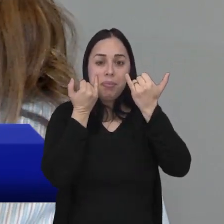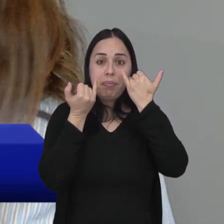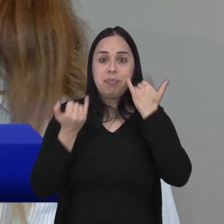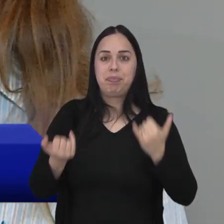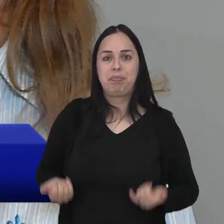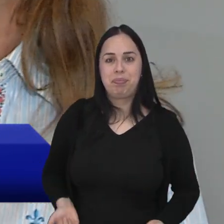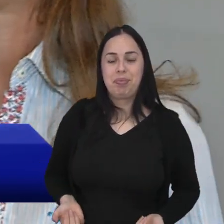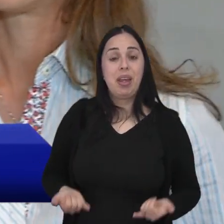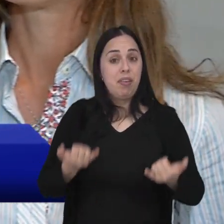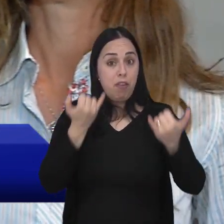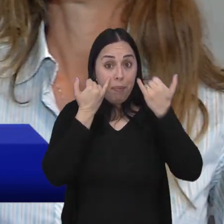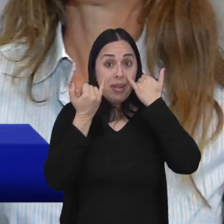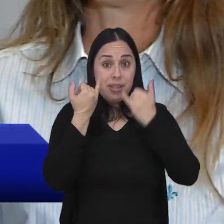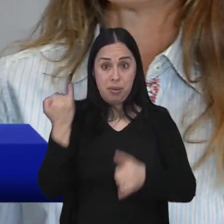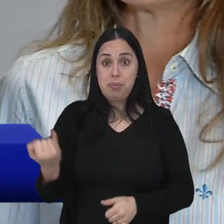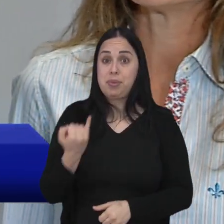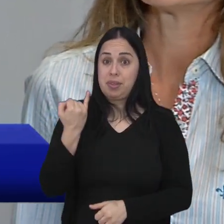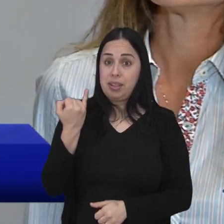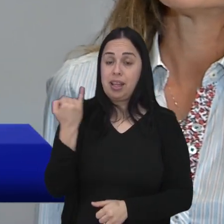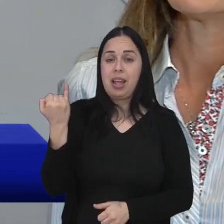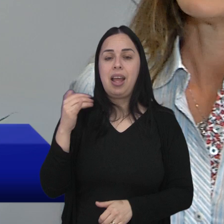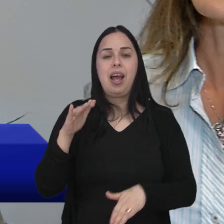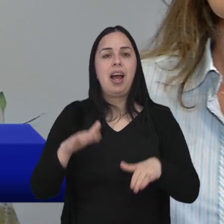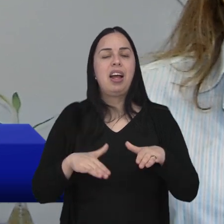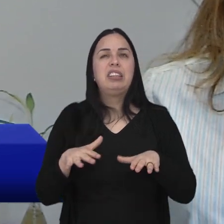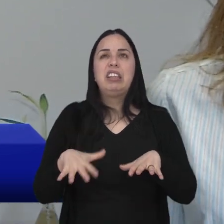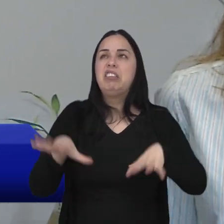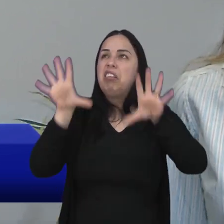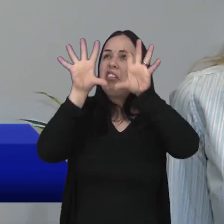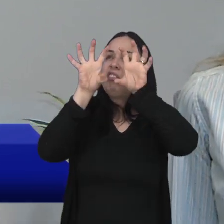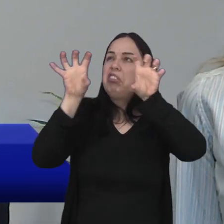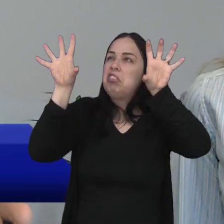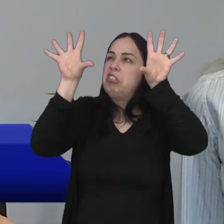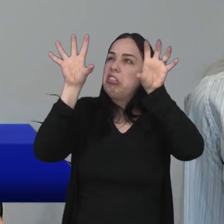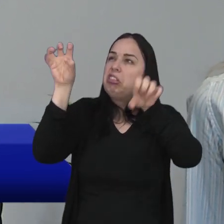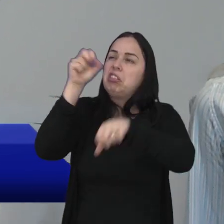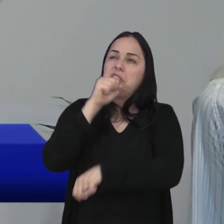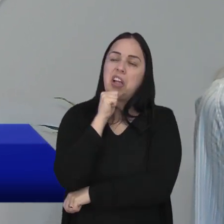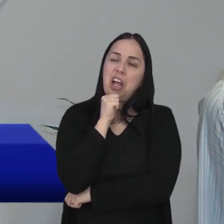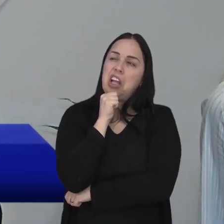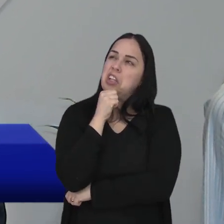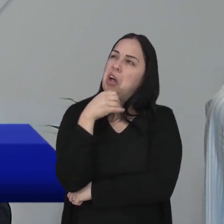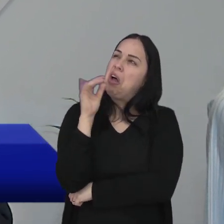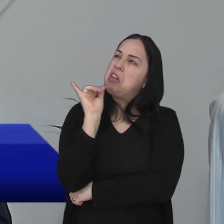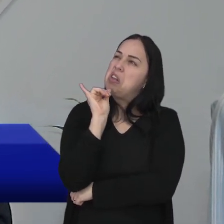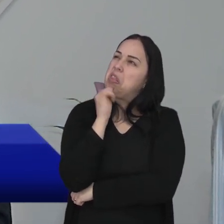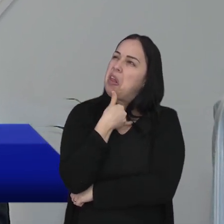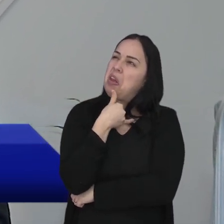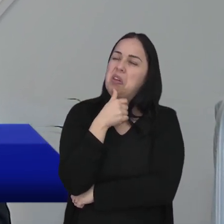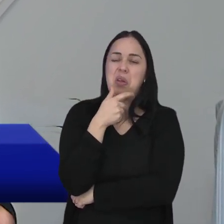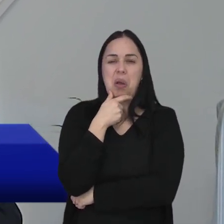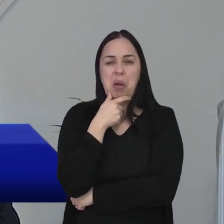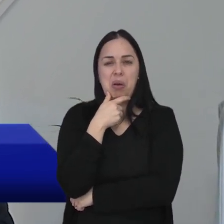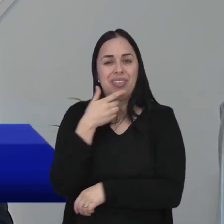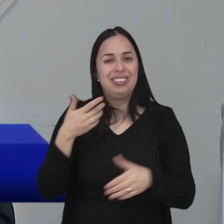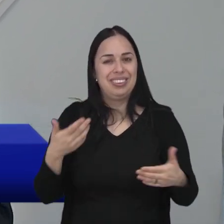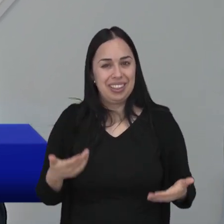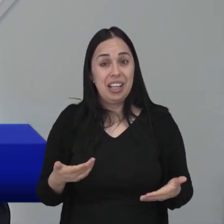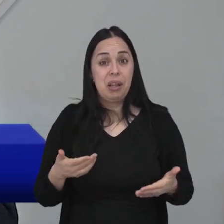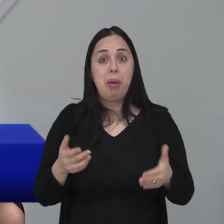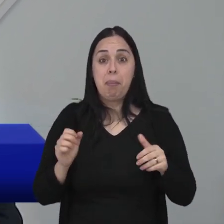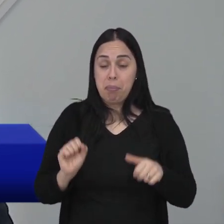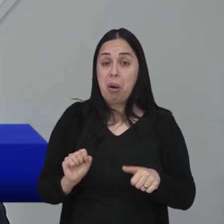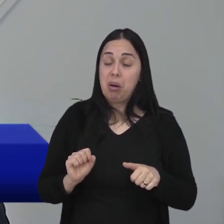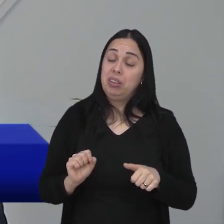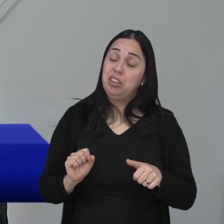obrigado, Martina, pelas informações. Informações importantes, né, Guerra? Às vezes aquele dia amanhece cinzento, fechado, e a gente fala que dia triste, né?